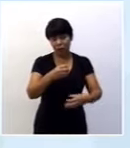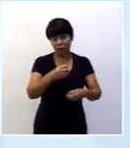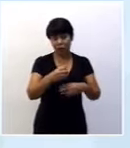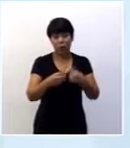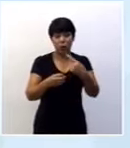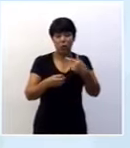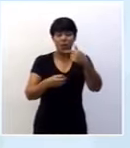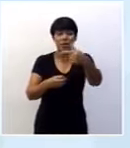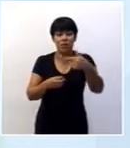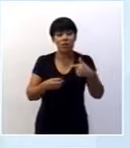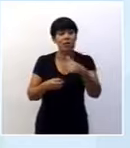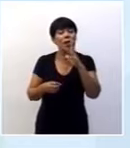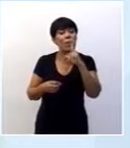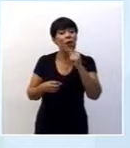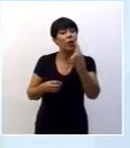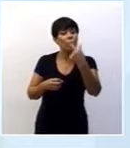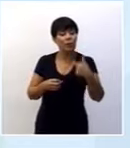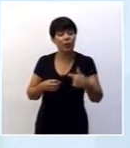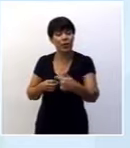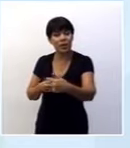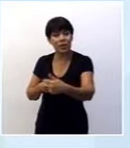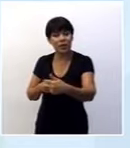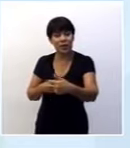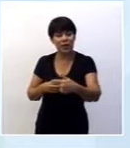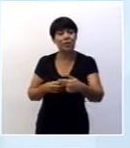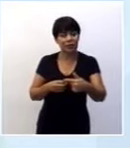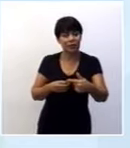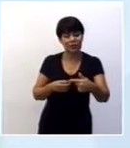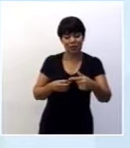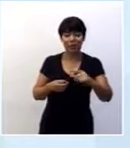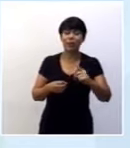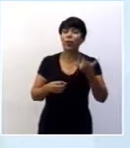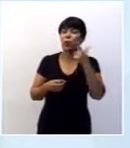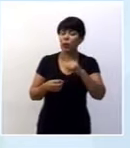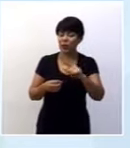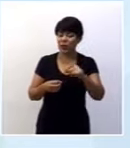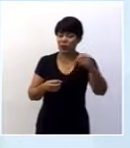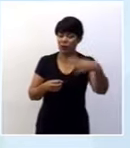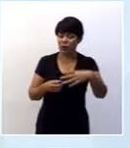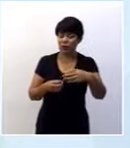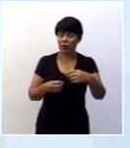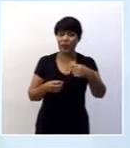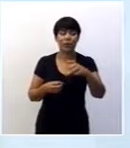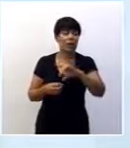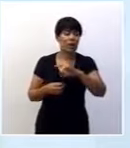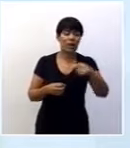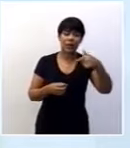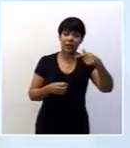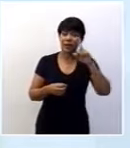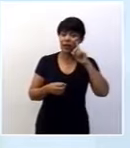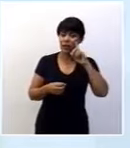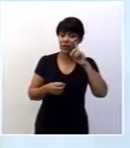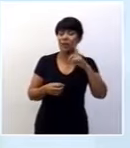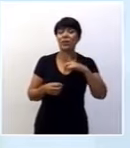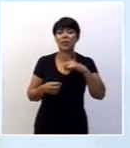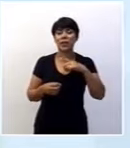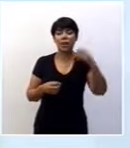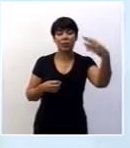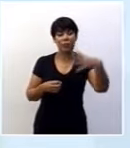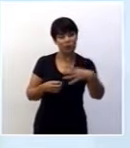resolução a resolução temporal desse satélite é de 7 em 7 dias. É o quanto tempo ele demora para fazer